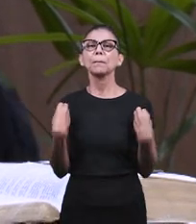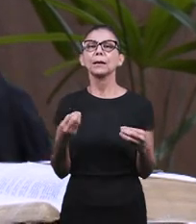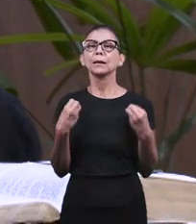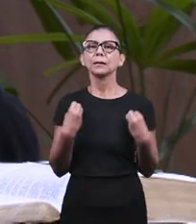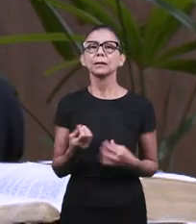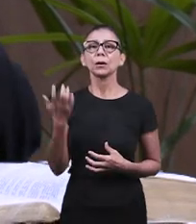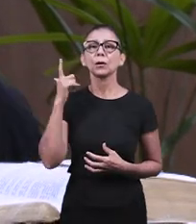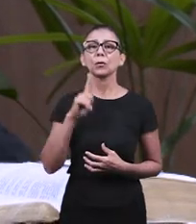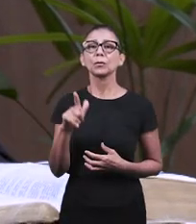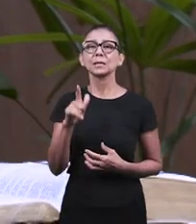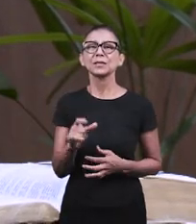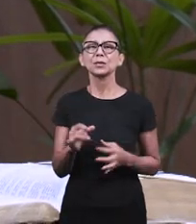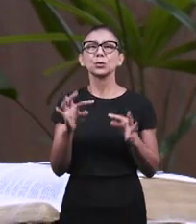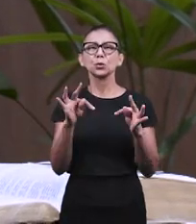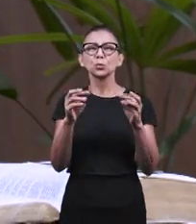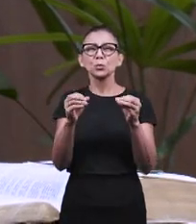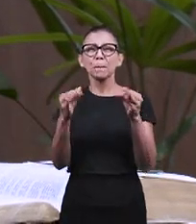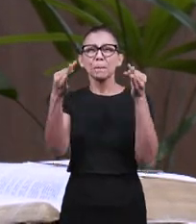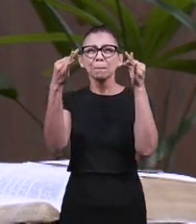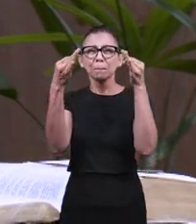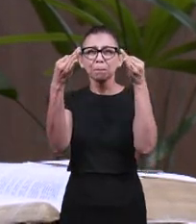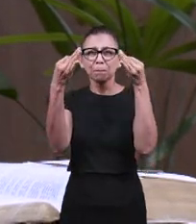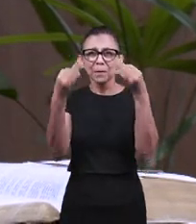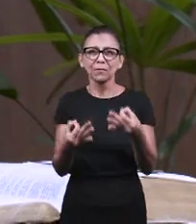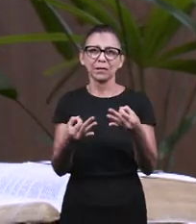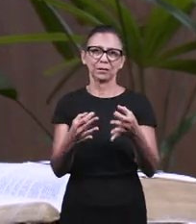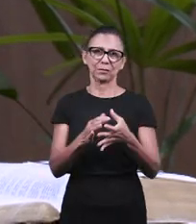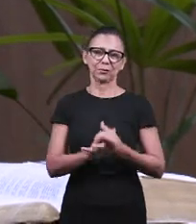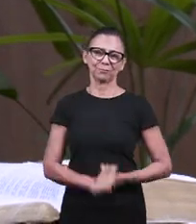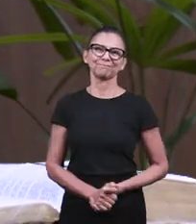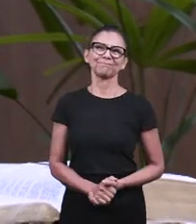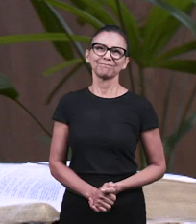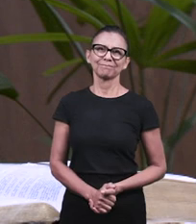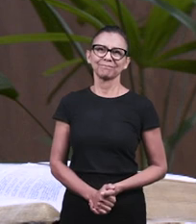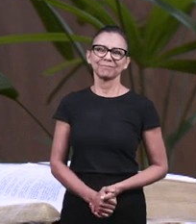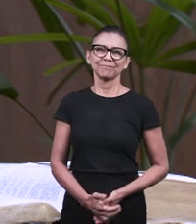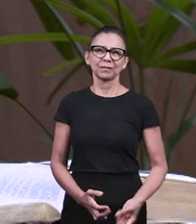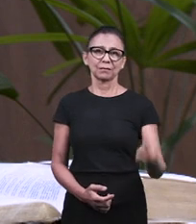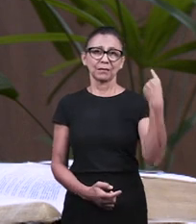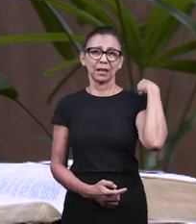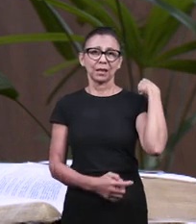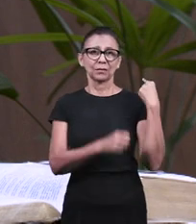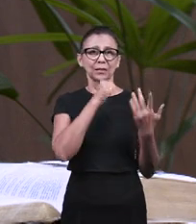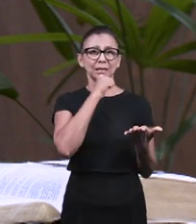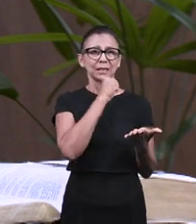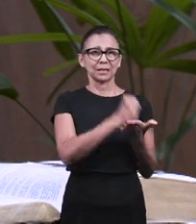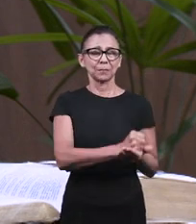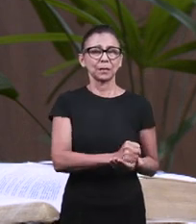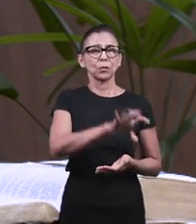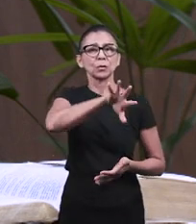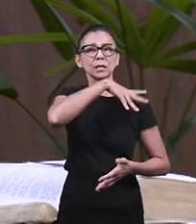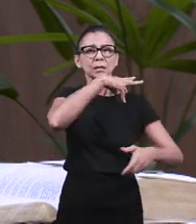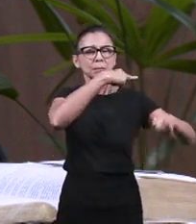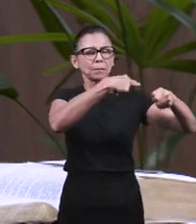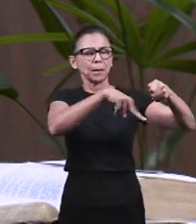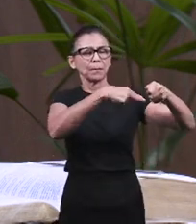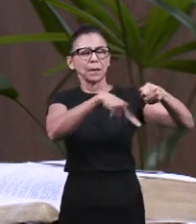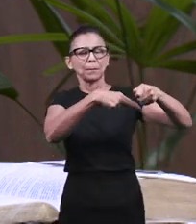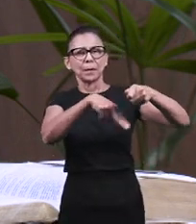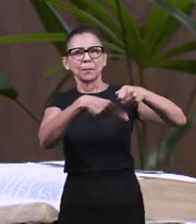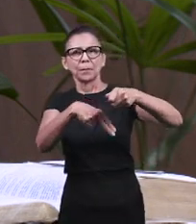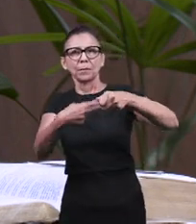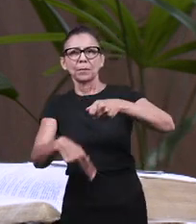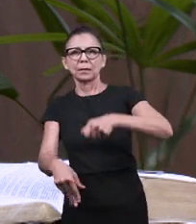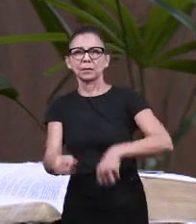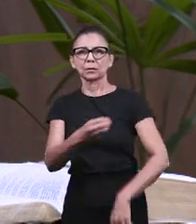que não se alcançava nunca. Então, ele fazia muitos sacrifícios, mas a consciência de